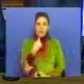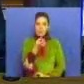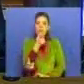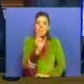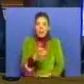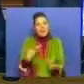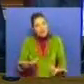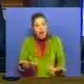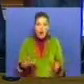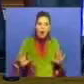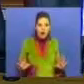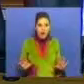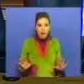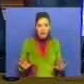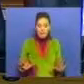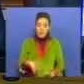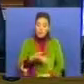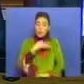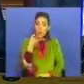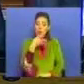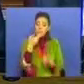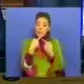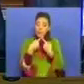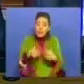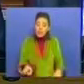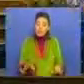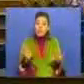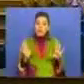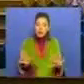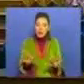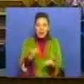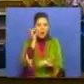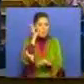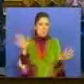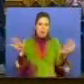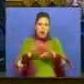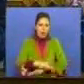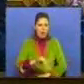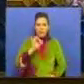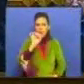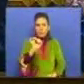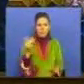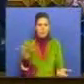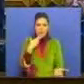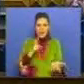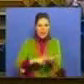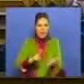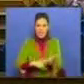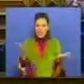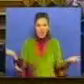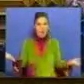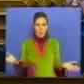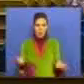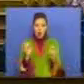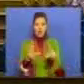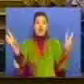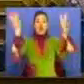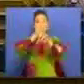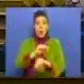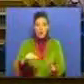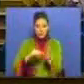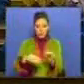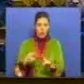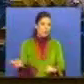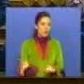já agora. O argumento da diferença é uma armadilha para a sua razão. Este novo tratado não